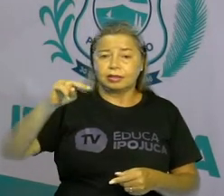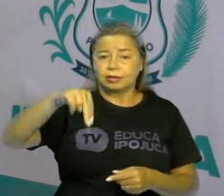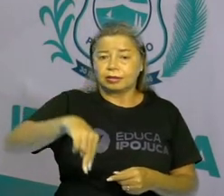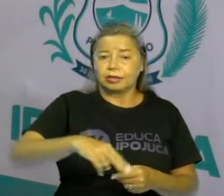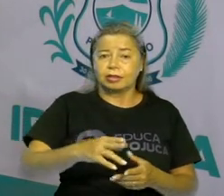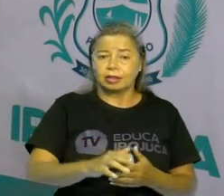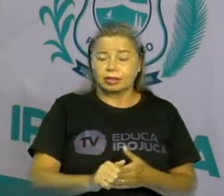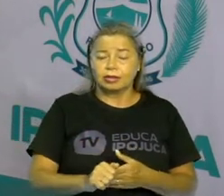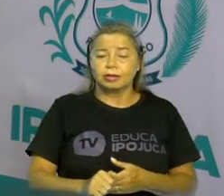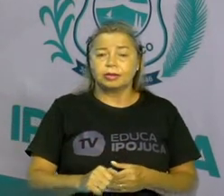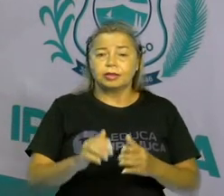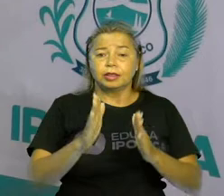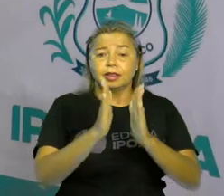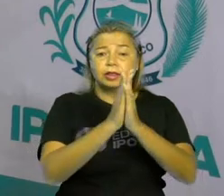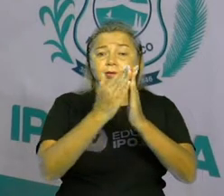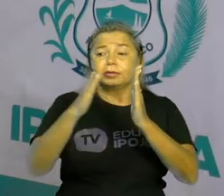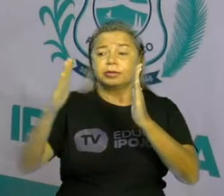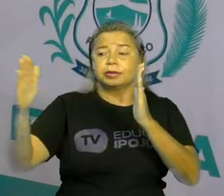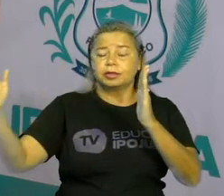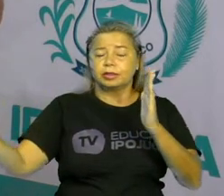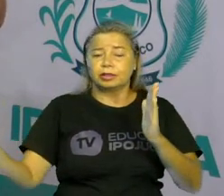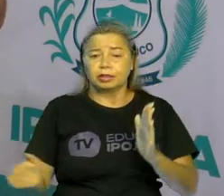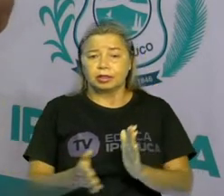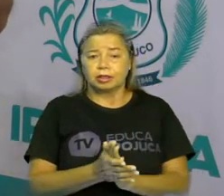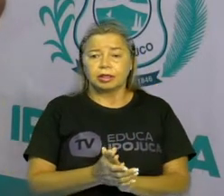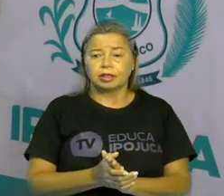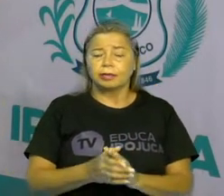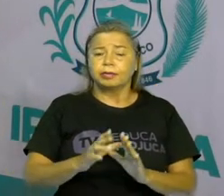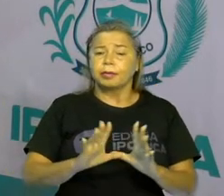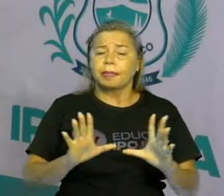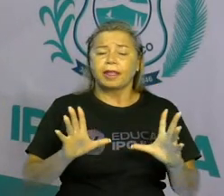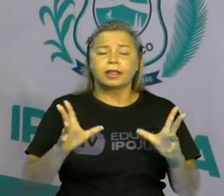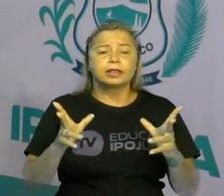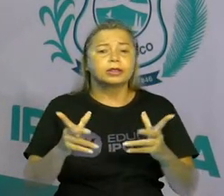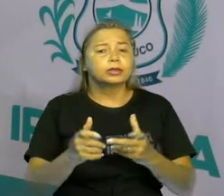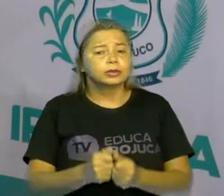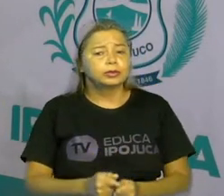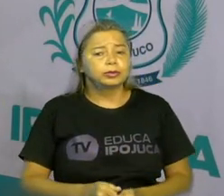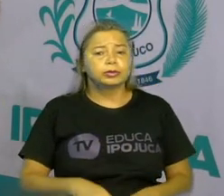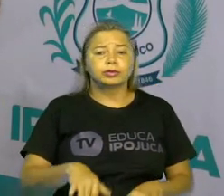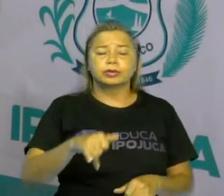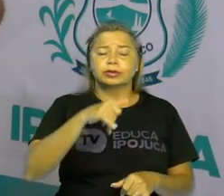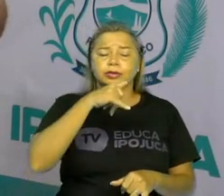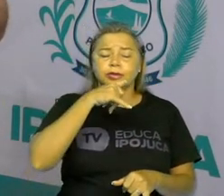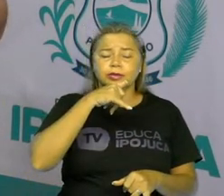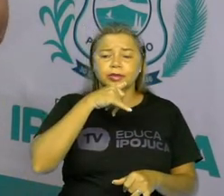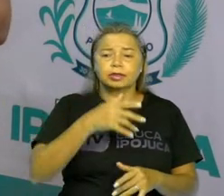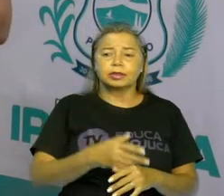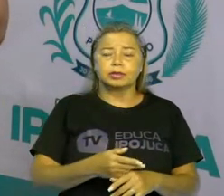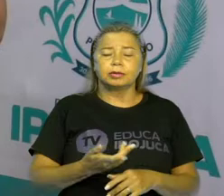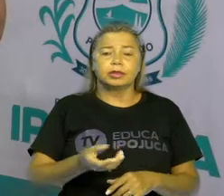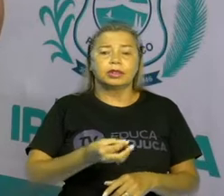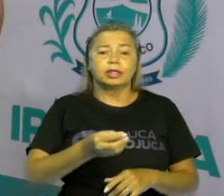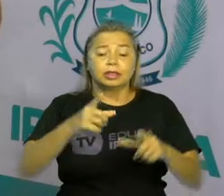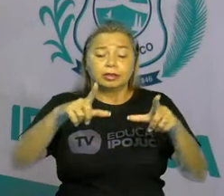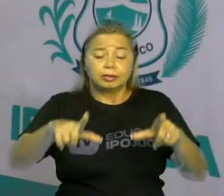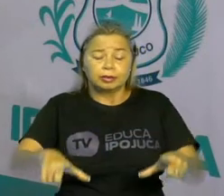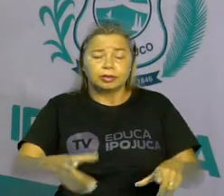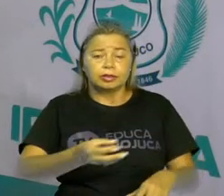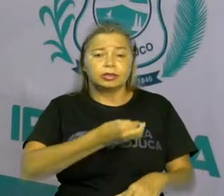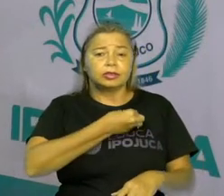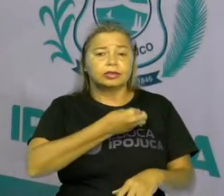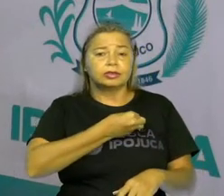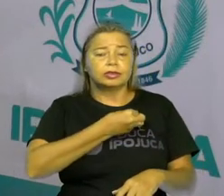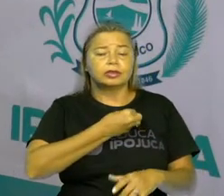A biblioteca, tudo isso são exemplos de espaços de vivências e muitos outros, crianças.